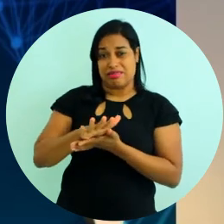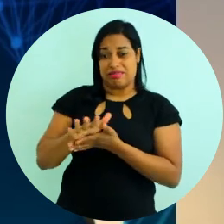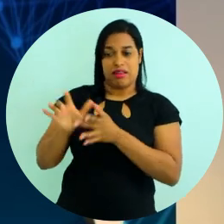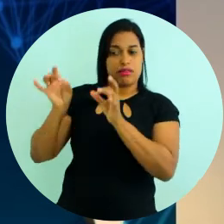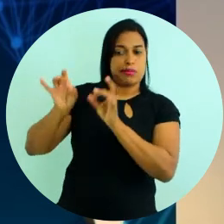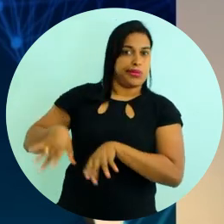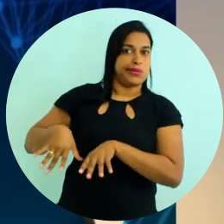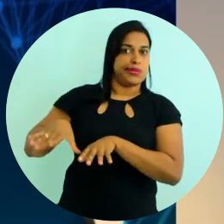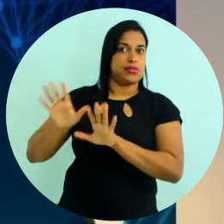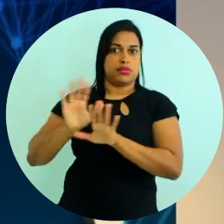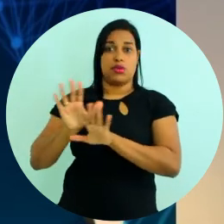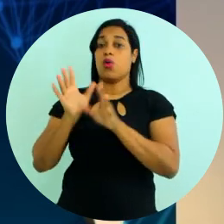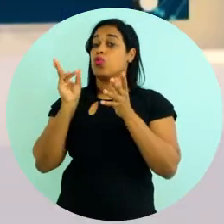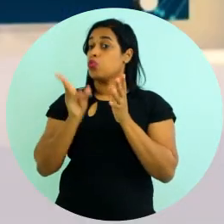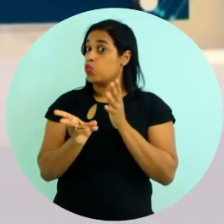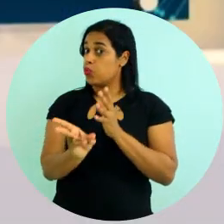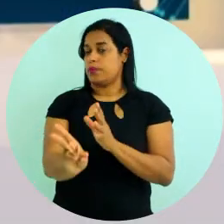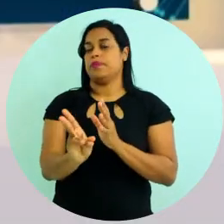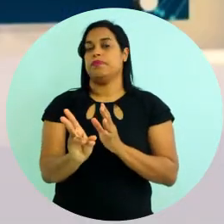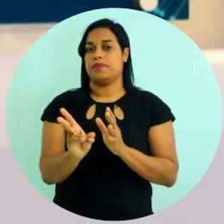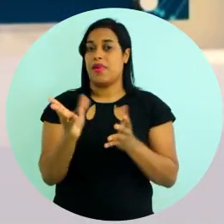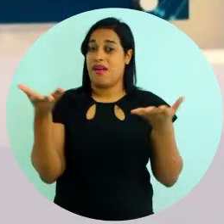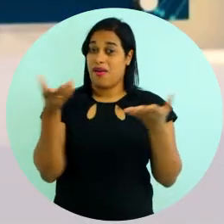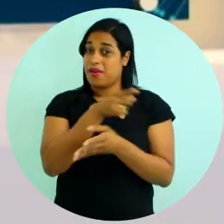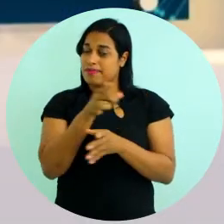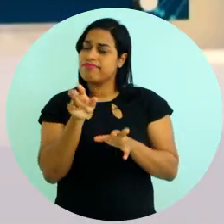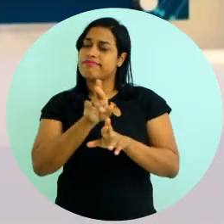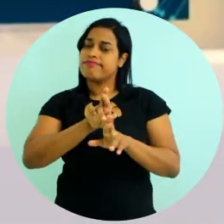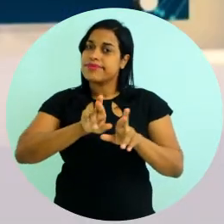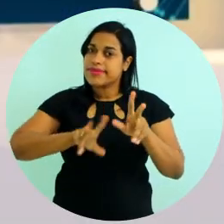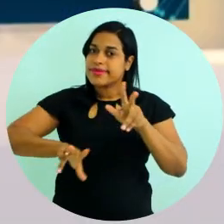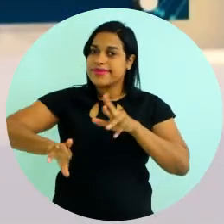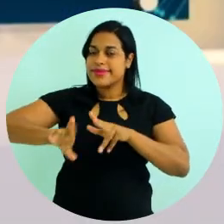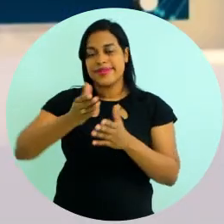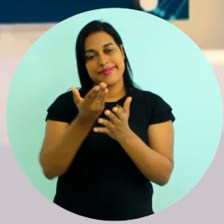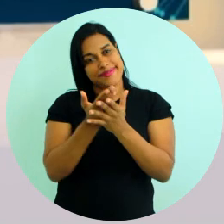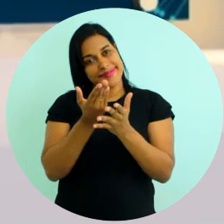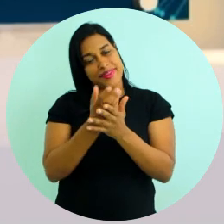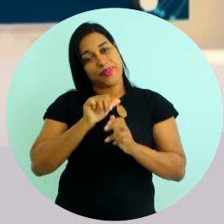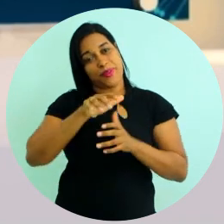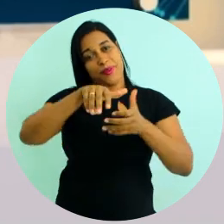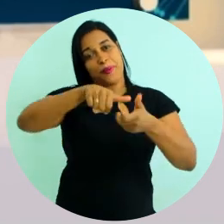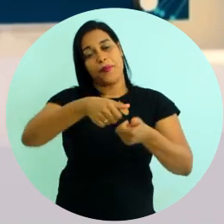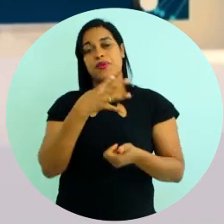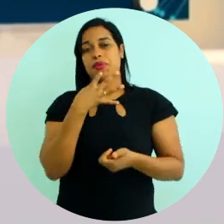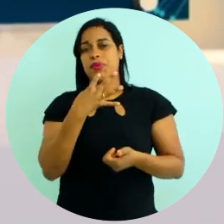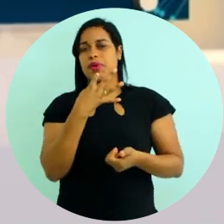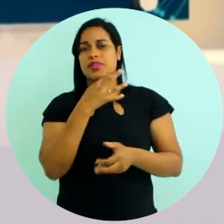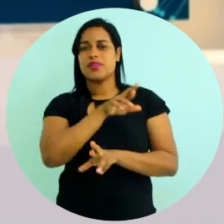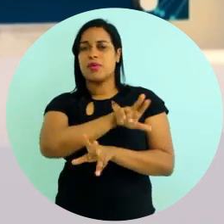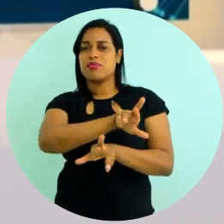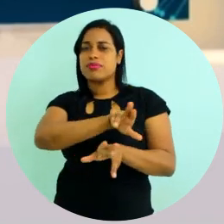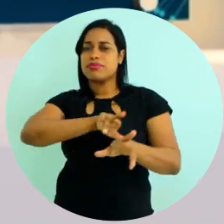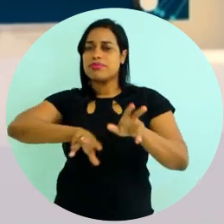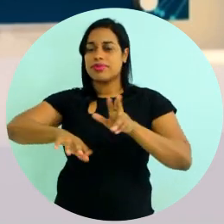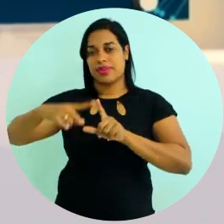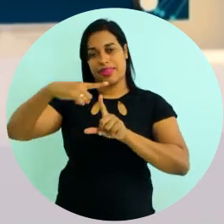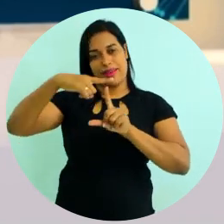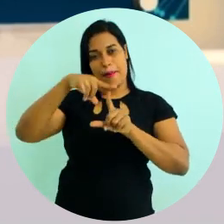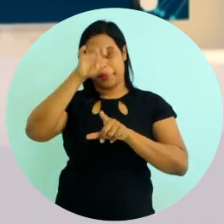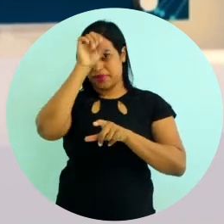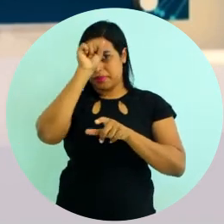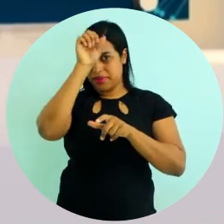pode ser deixado para a última hora. Bom, agora que você já estudou as diferentes ferramentas do Moodle, conheceu os vários tipos